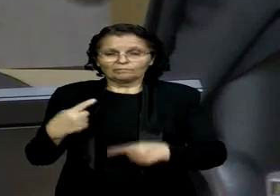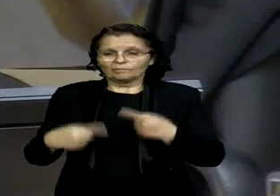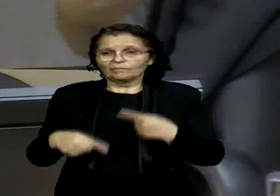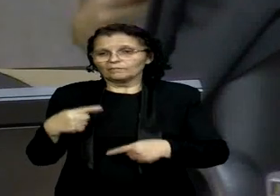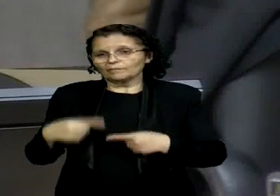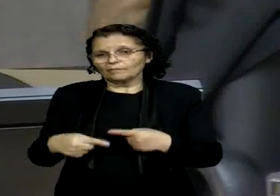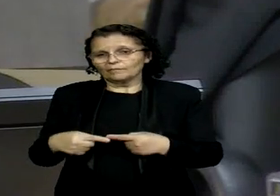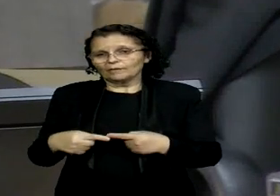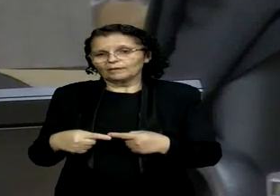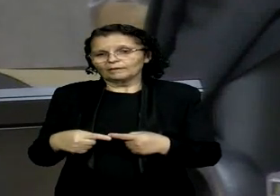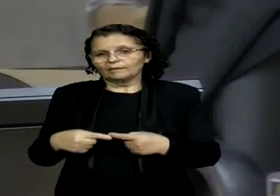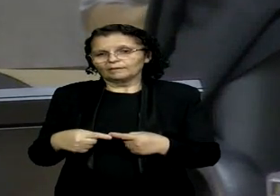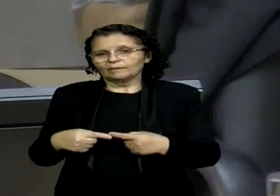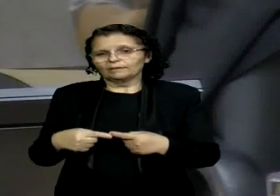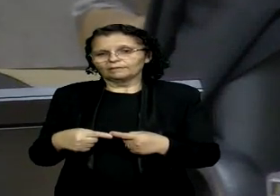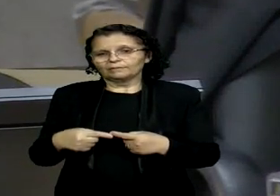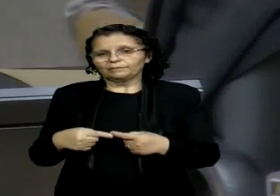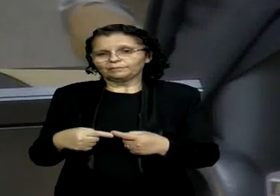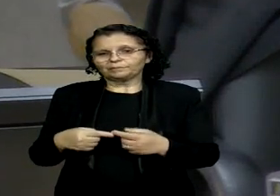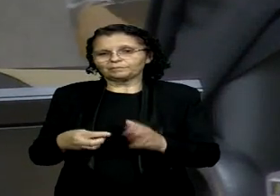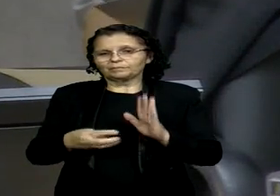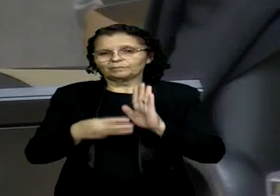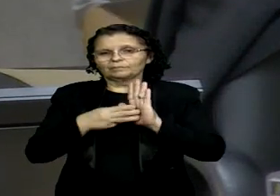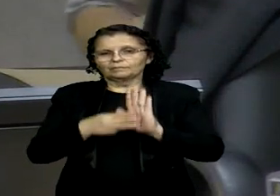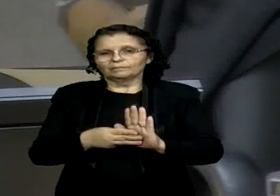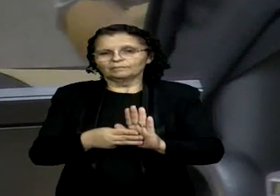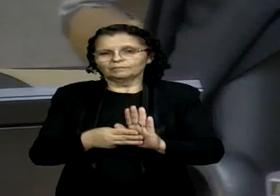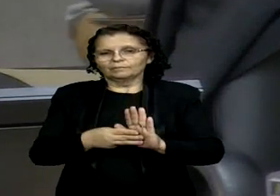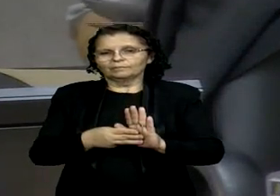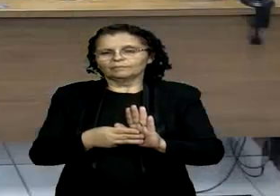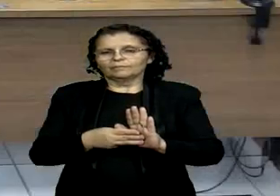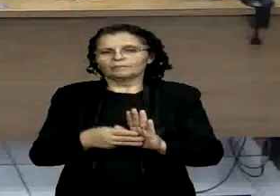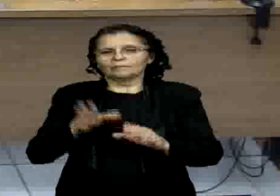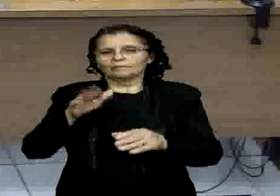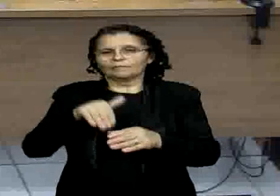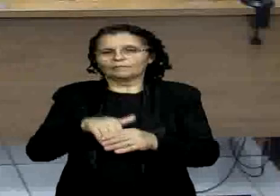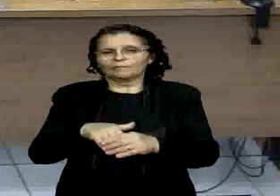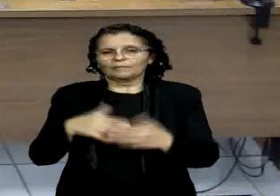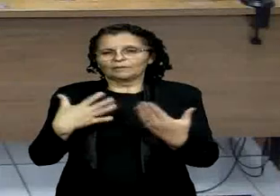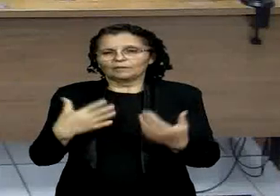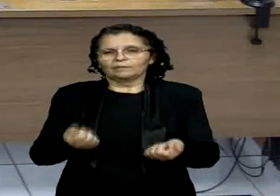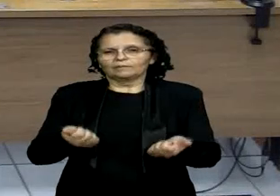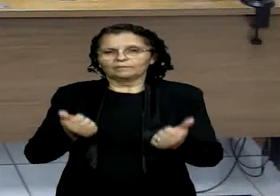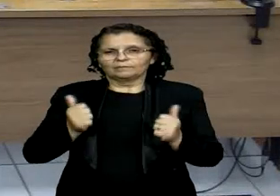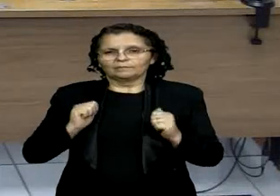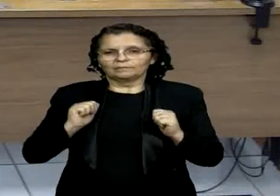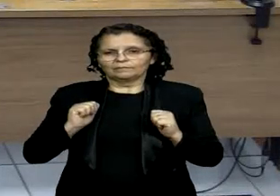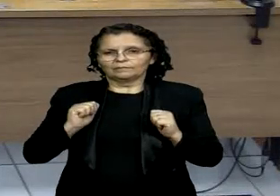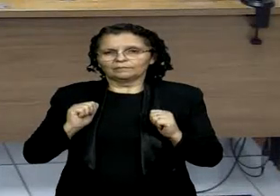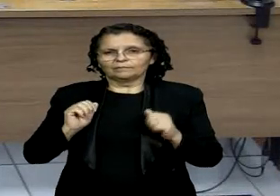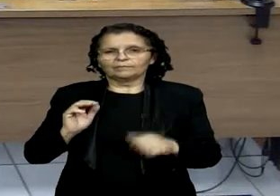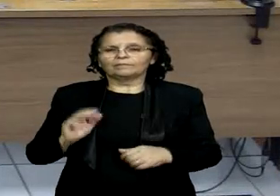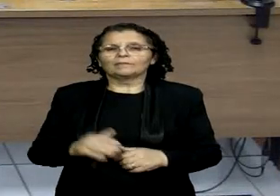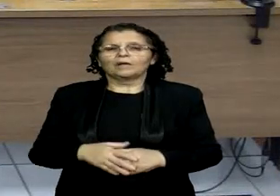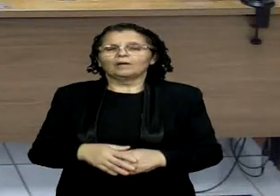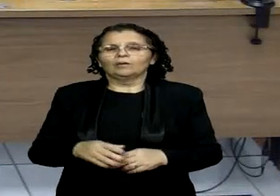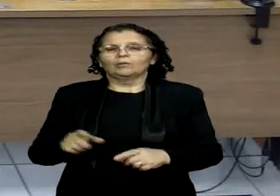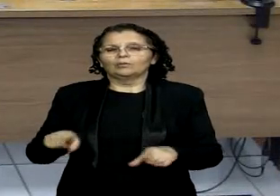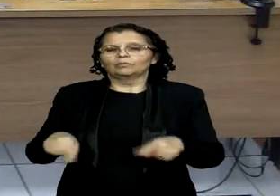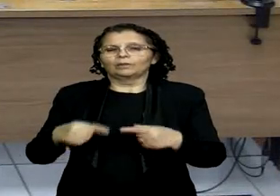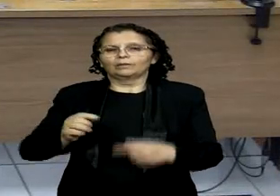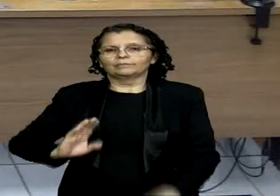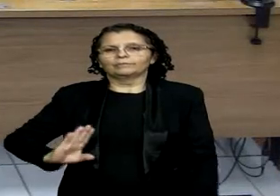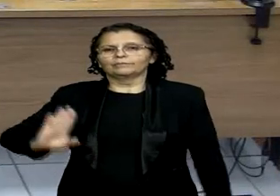queira discutir, a moção está em votação. Os vereadores favoráveis permaneçam como estão e